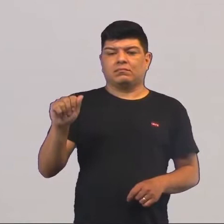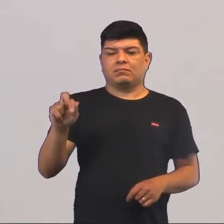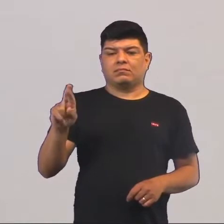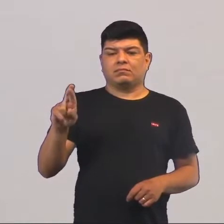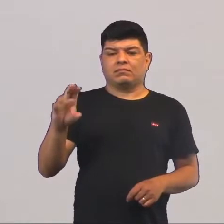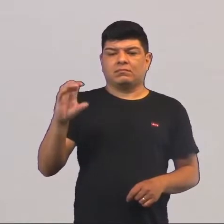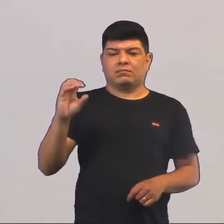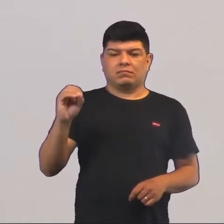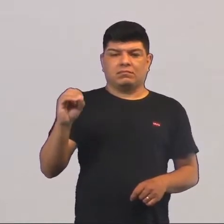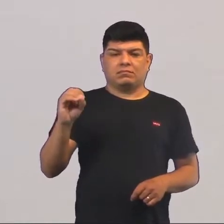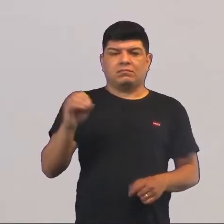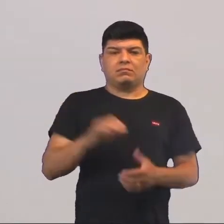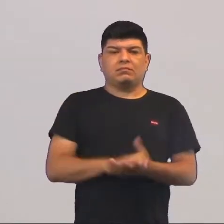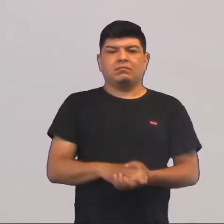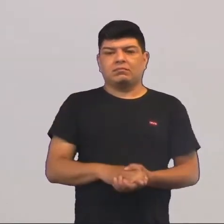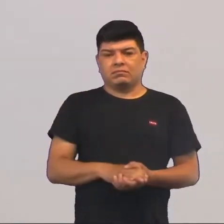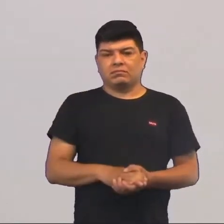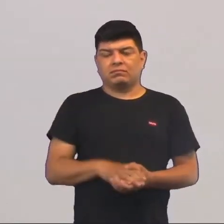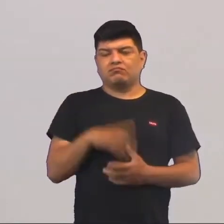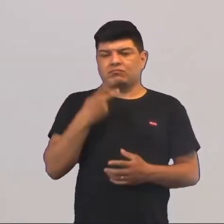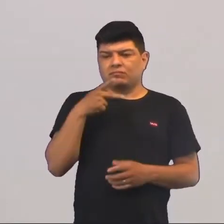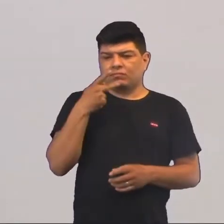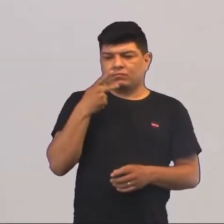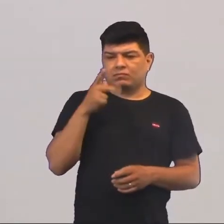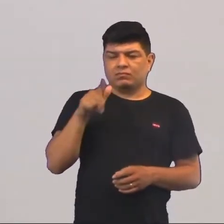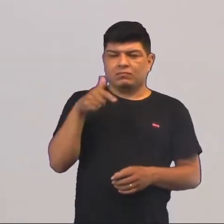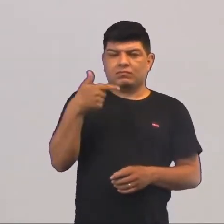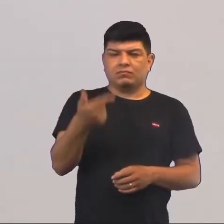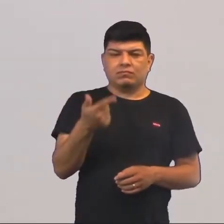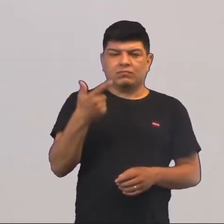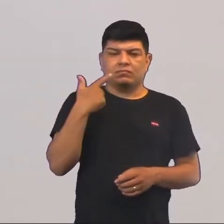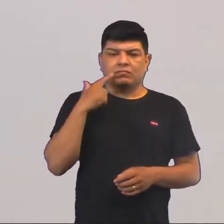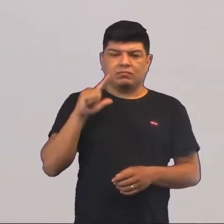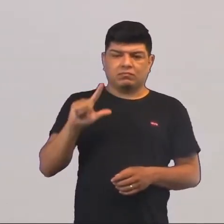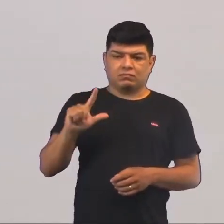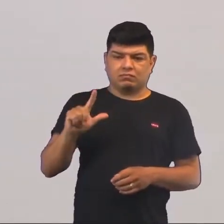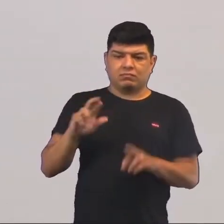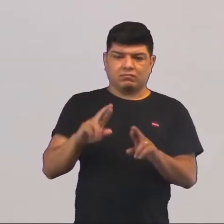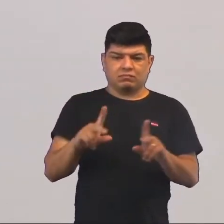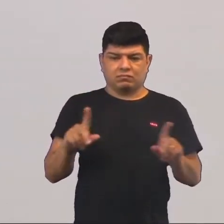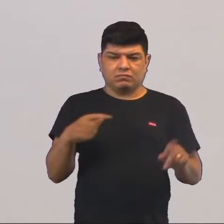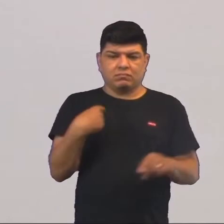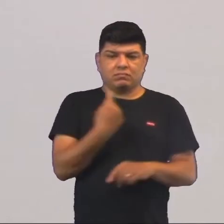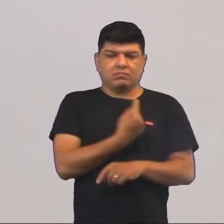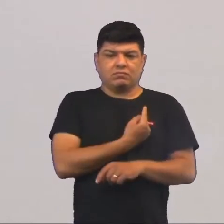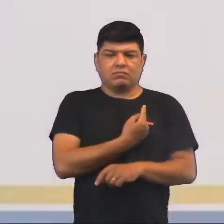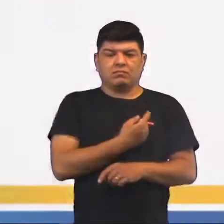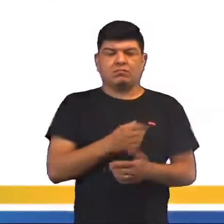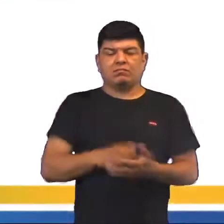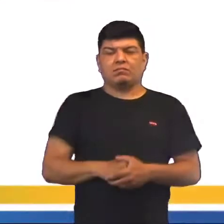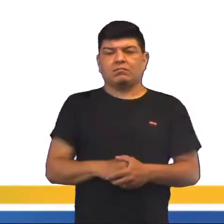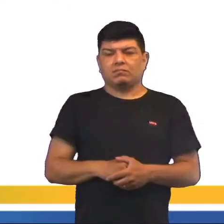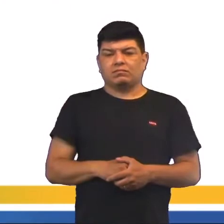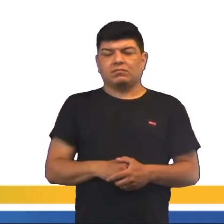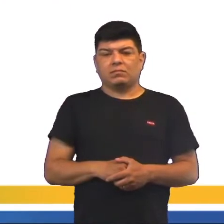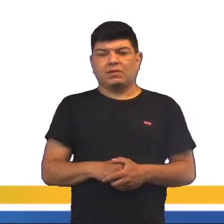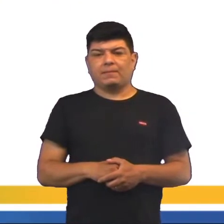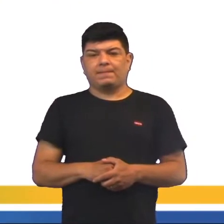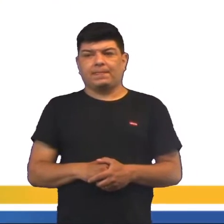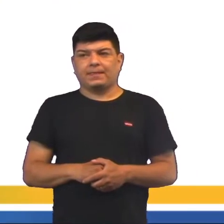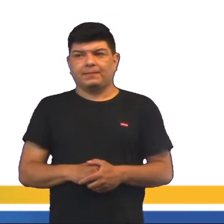barbar, né? De balbuciar, de falar um outro idioma muito diferente do que se é falado na região.